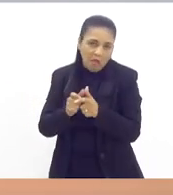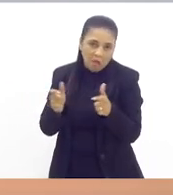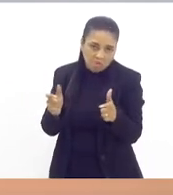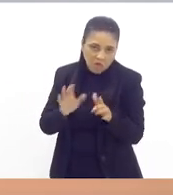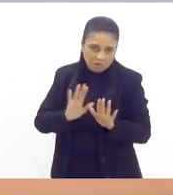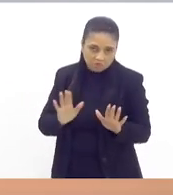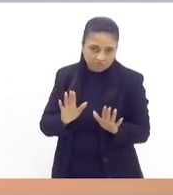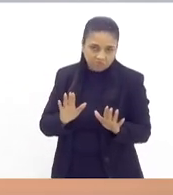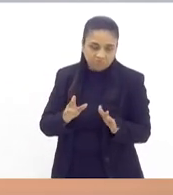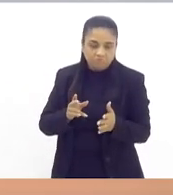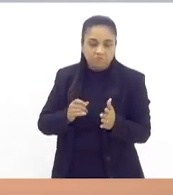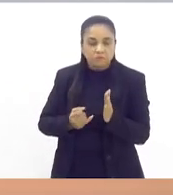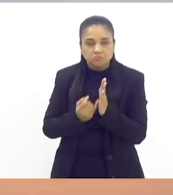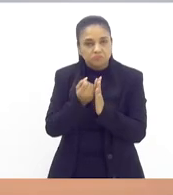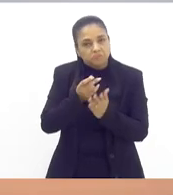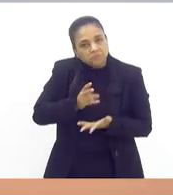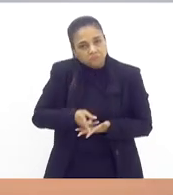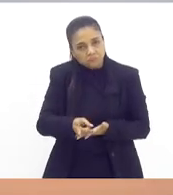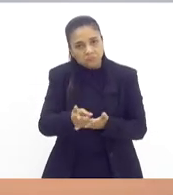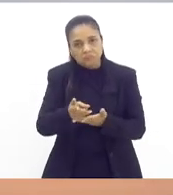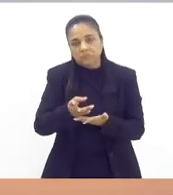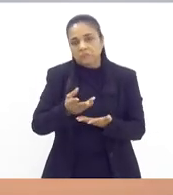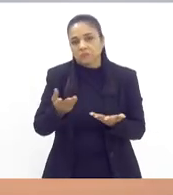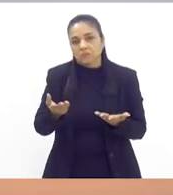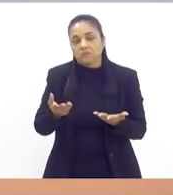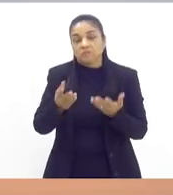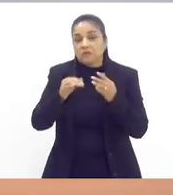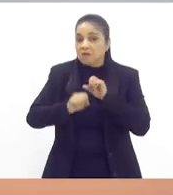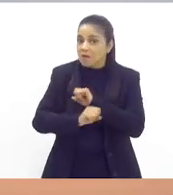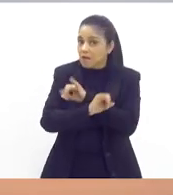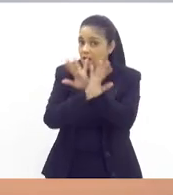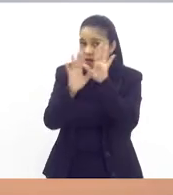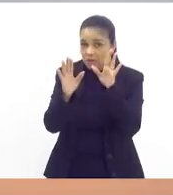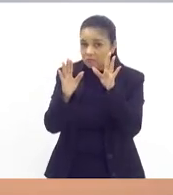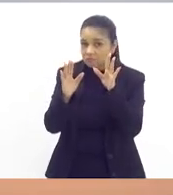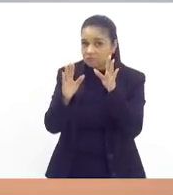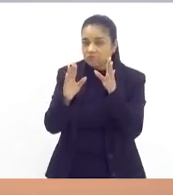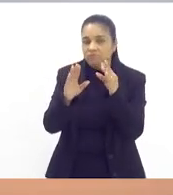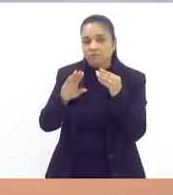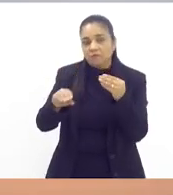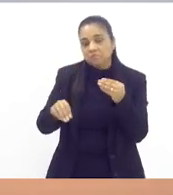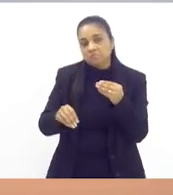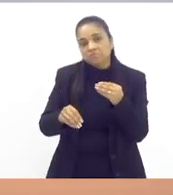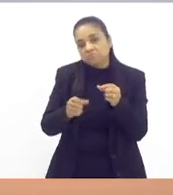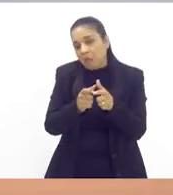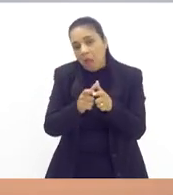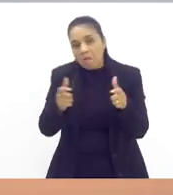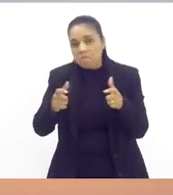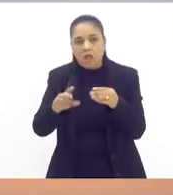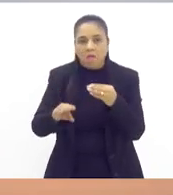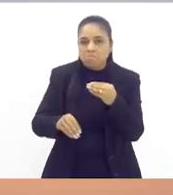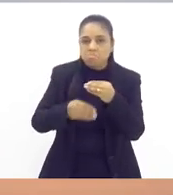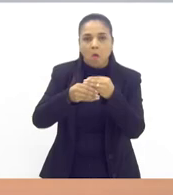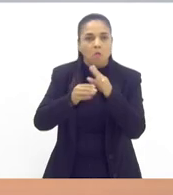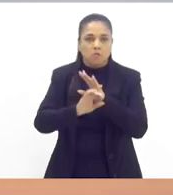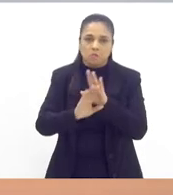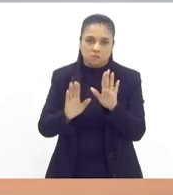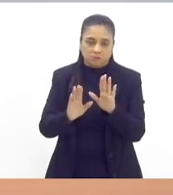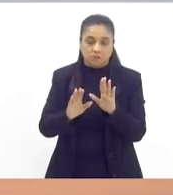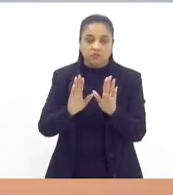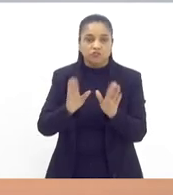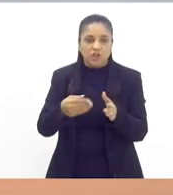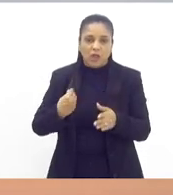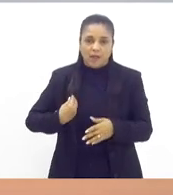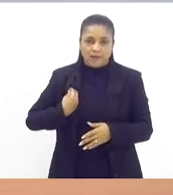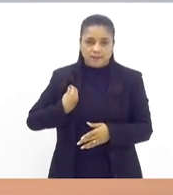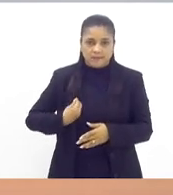relação ao que tem hoje. Está certo? Quero deixar isso claro. Não vai ter nenhuma ampliação em relação ao que tem hoje. O fato é que já existe